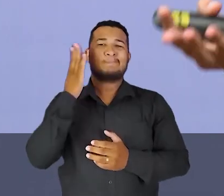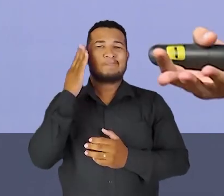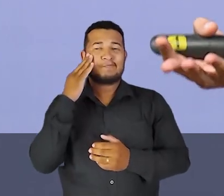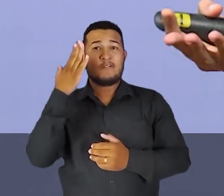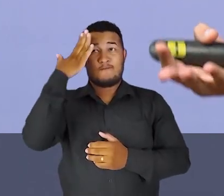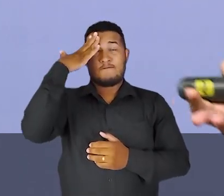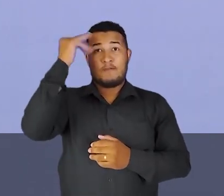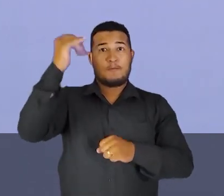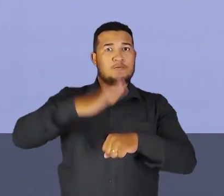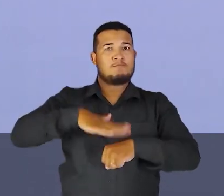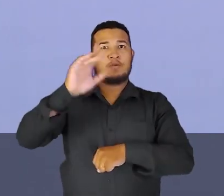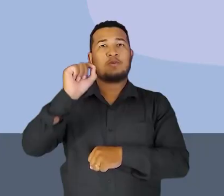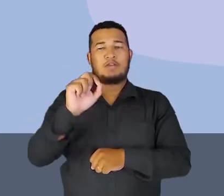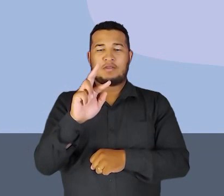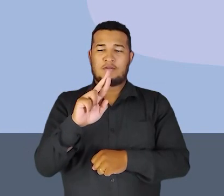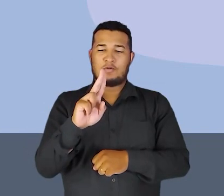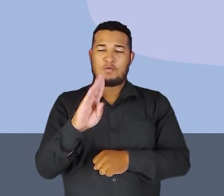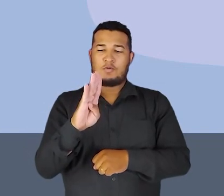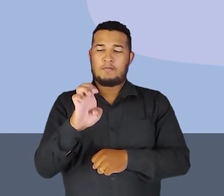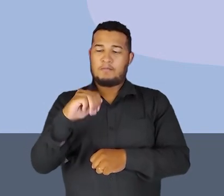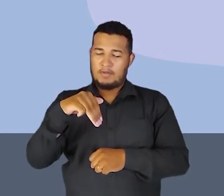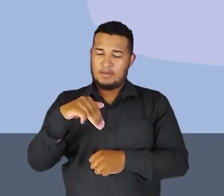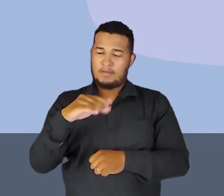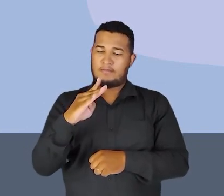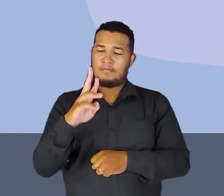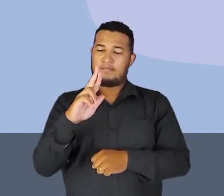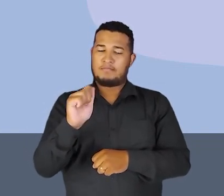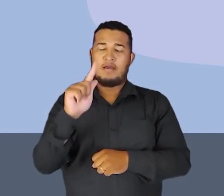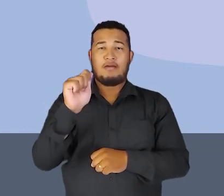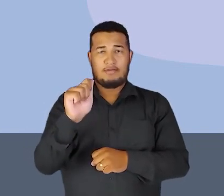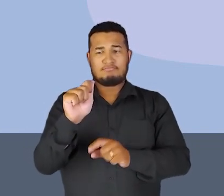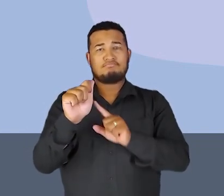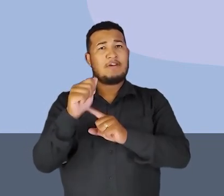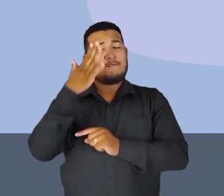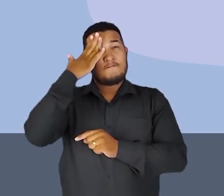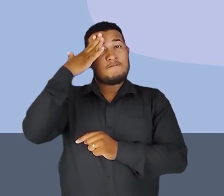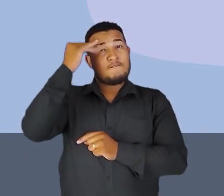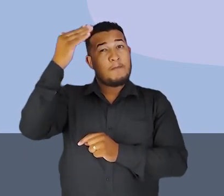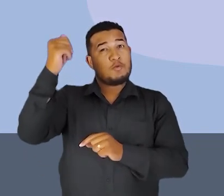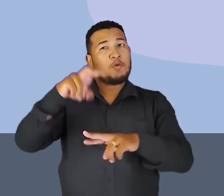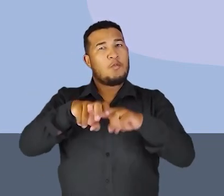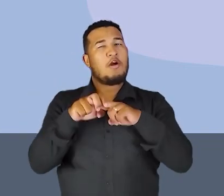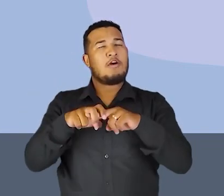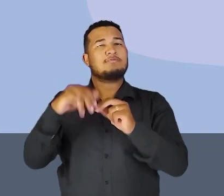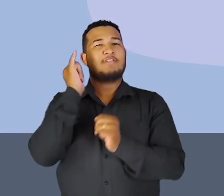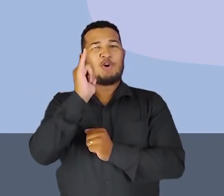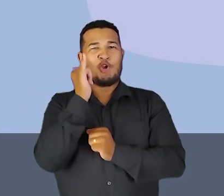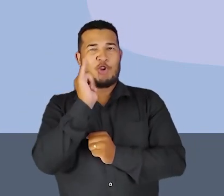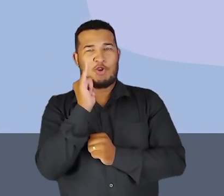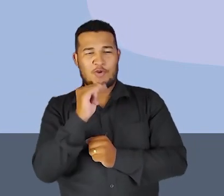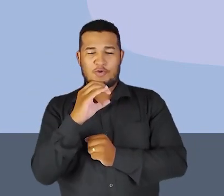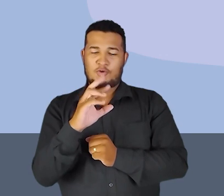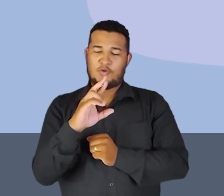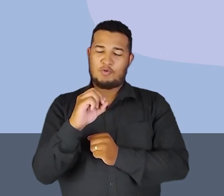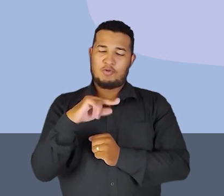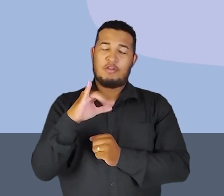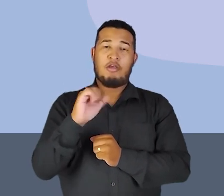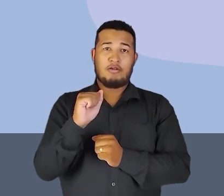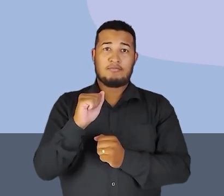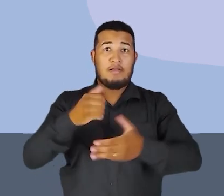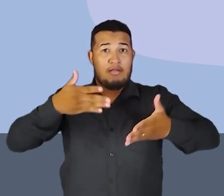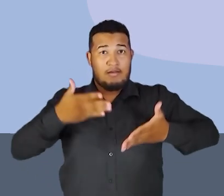mais famoso deles é o Rubem Braga, não é verdade? Ele é muito famoso pelas suas crônicas. Ele nasceu